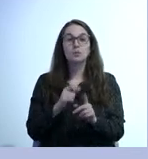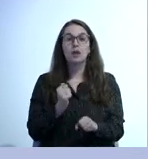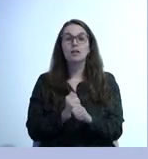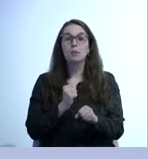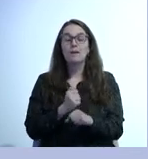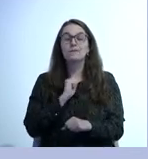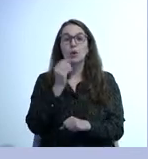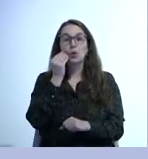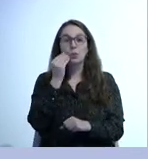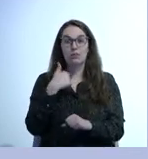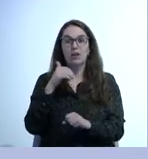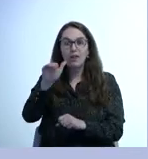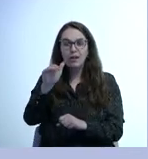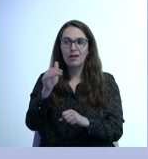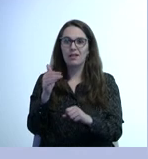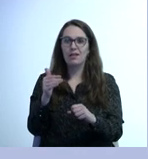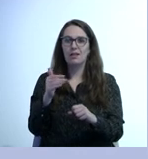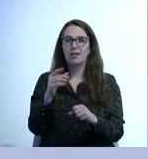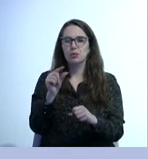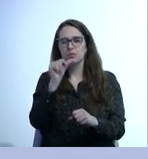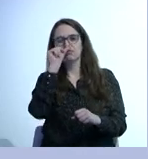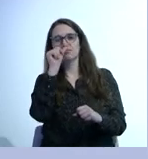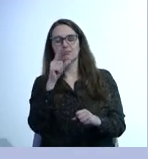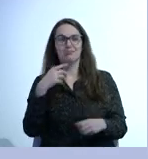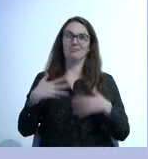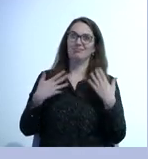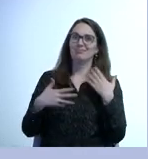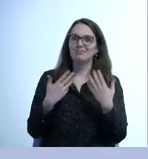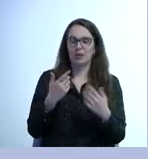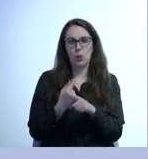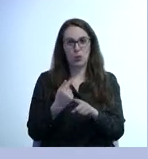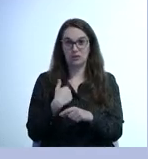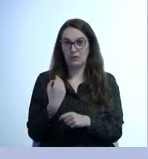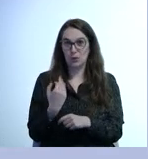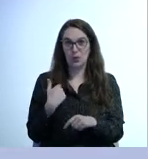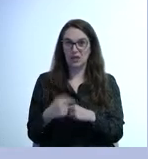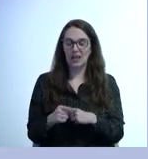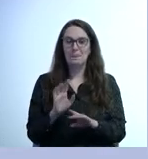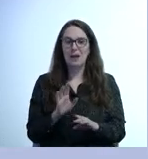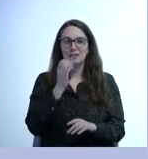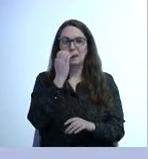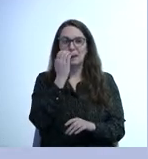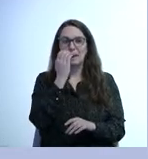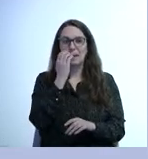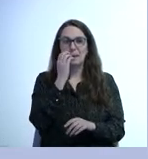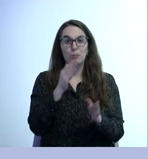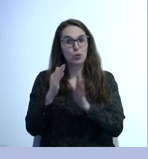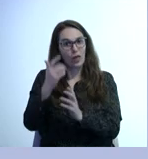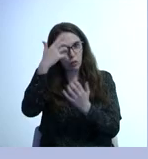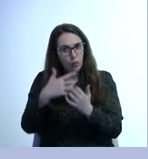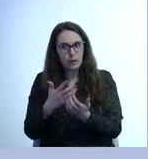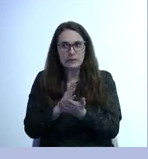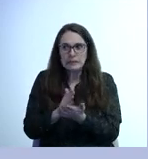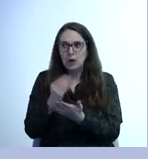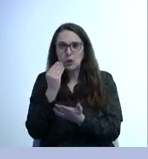com essa tal, eventual, até arrogância ou entusiasmo, qualquer coisa desse género, mas cheio de dúvidas e de